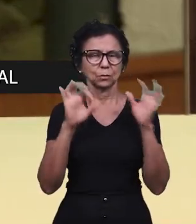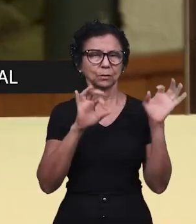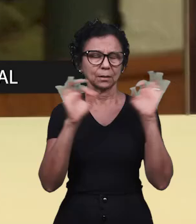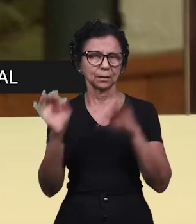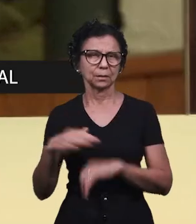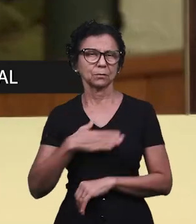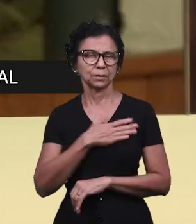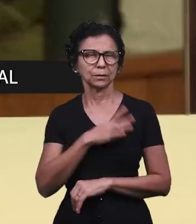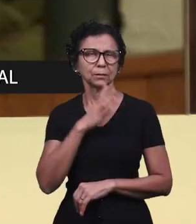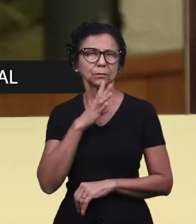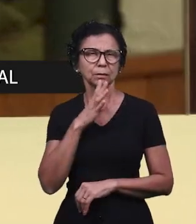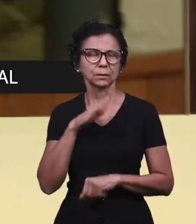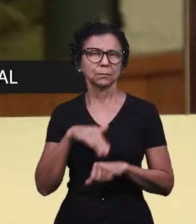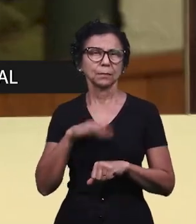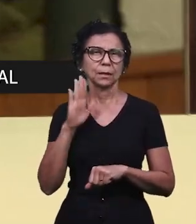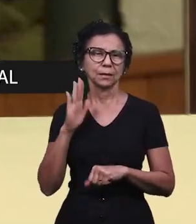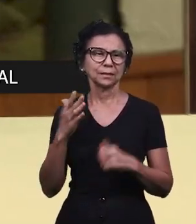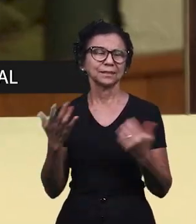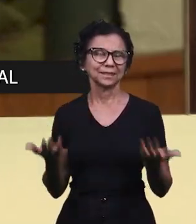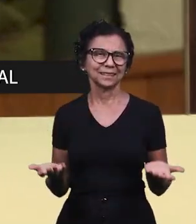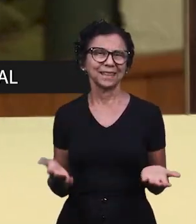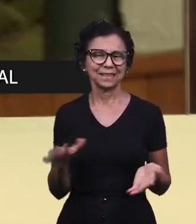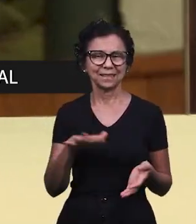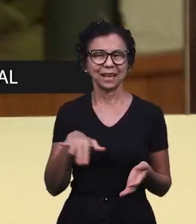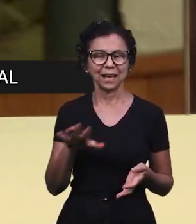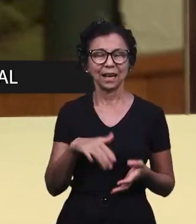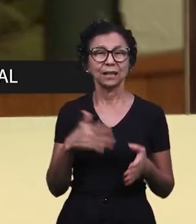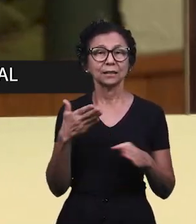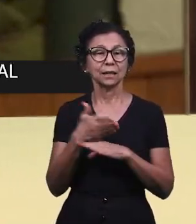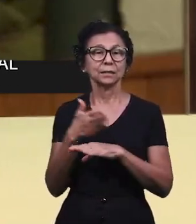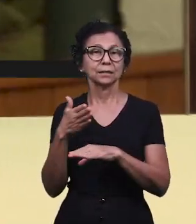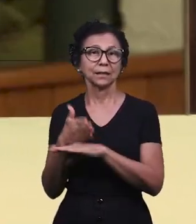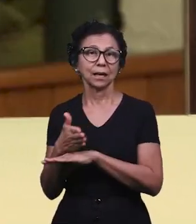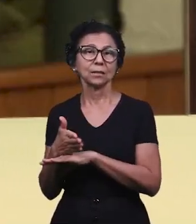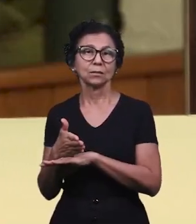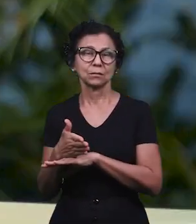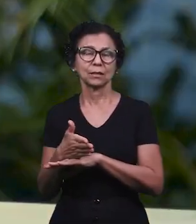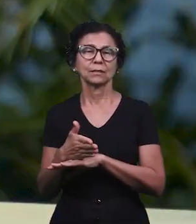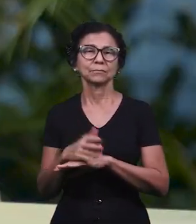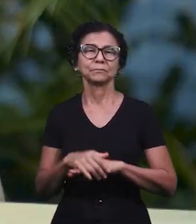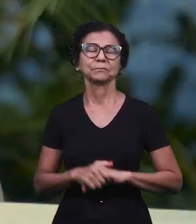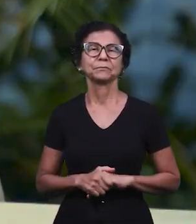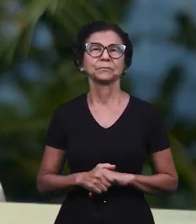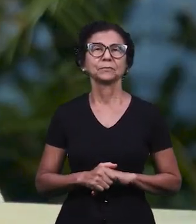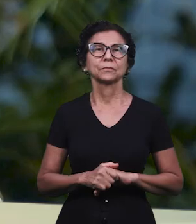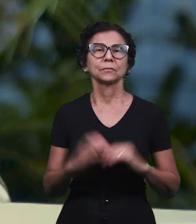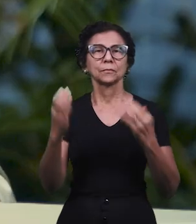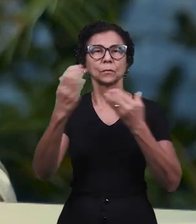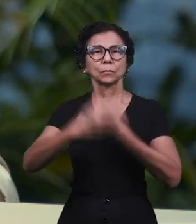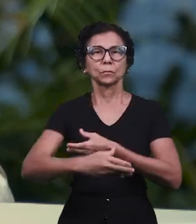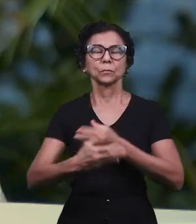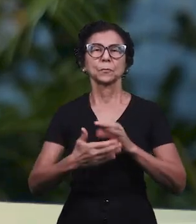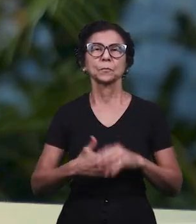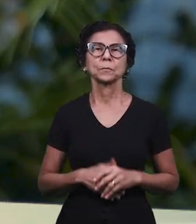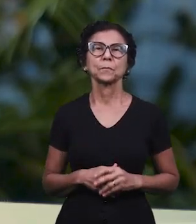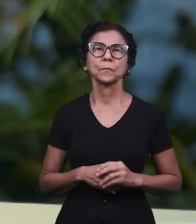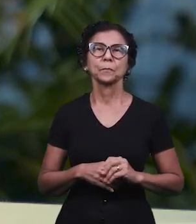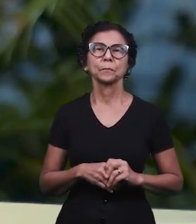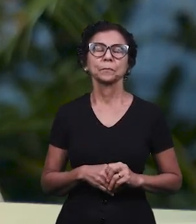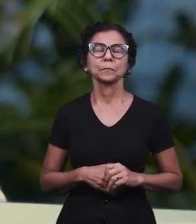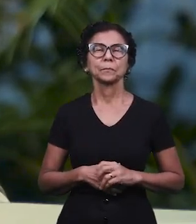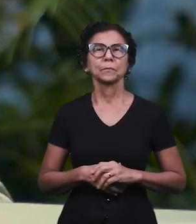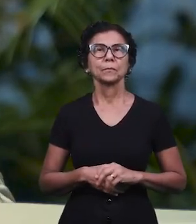gostariam de conhecer mais, até de ter acesso a esses concursos e tudo mais? Exato. Sobre